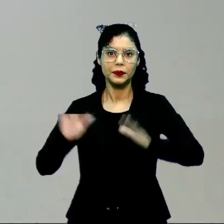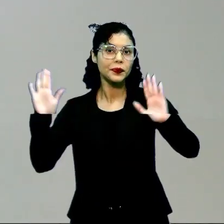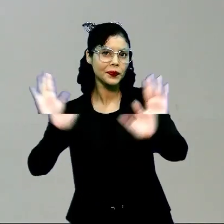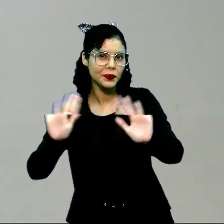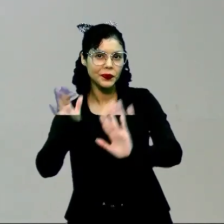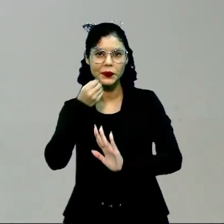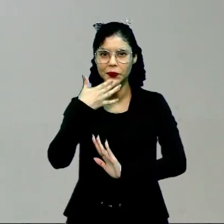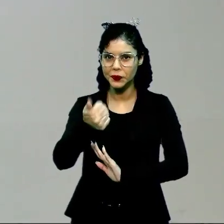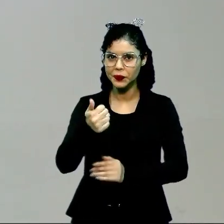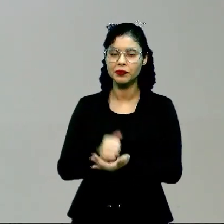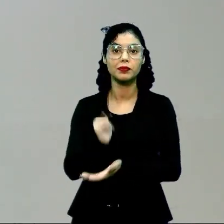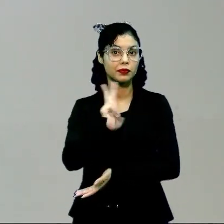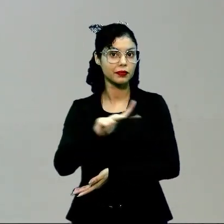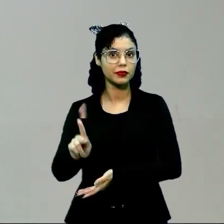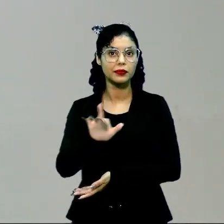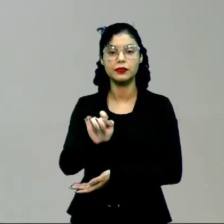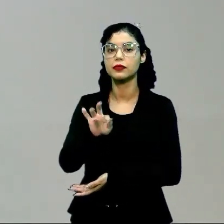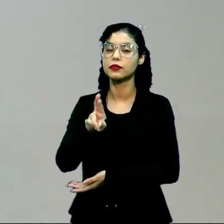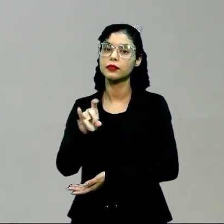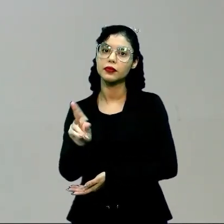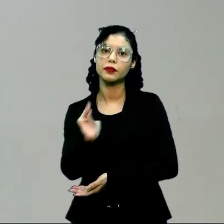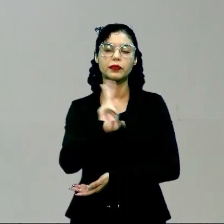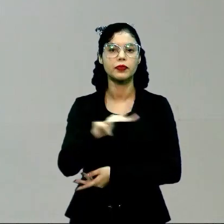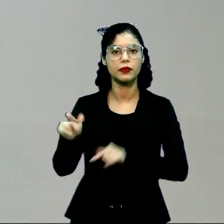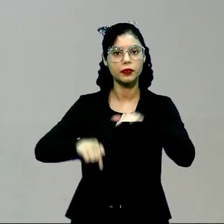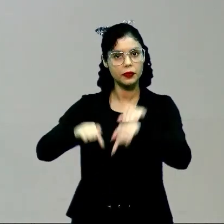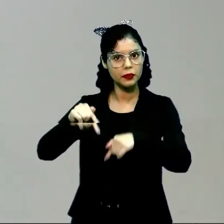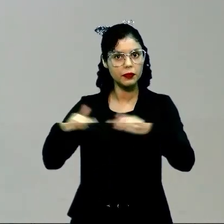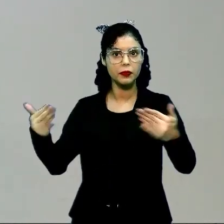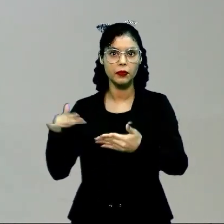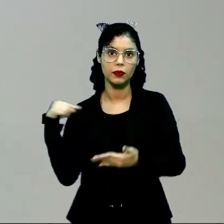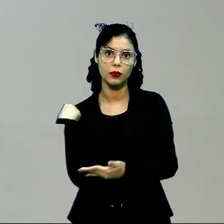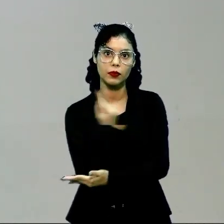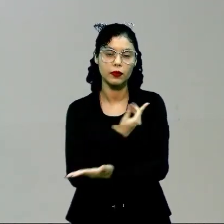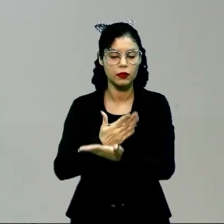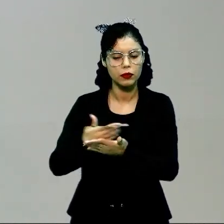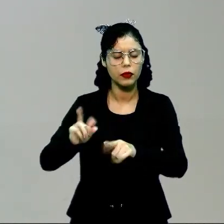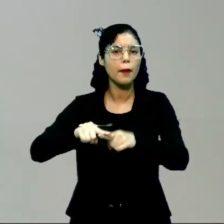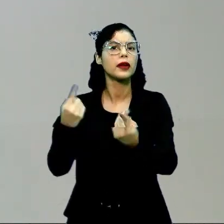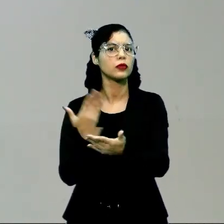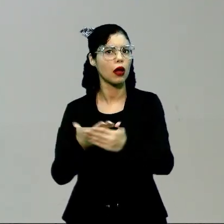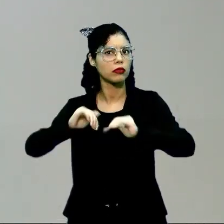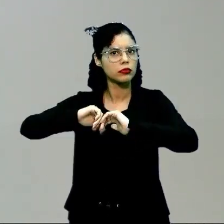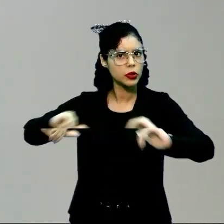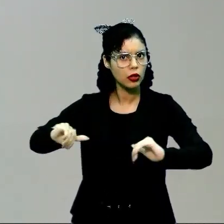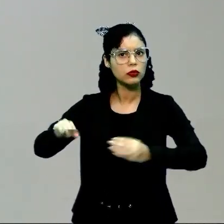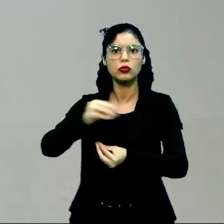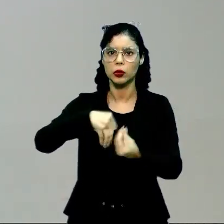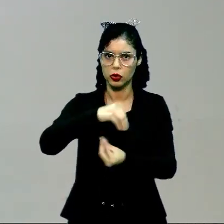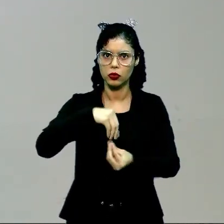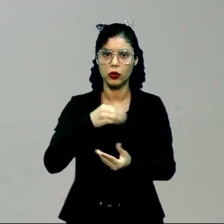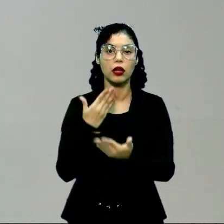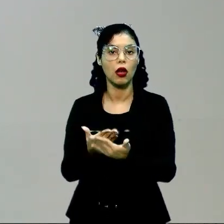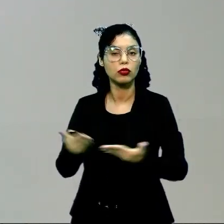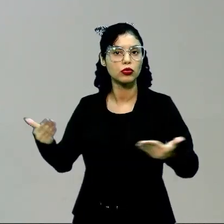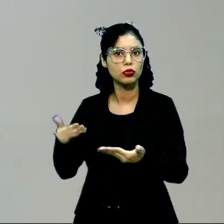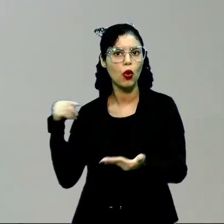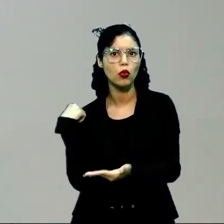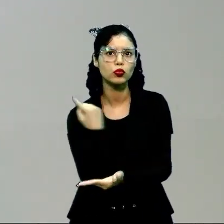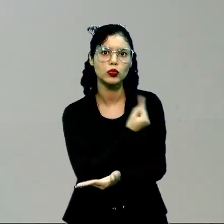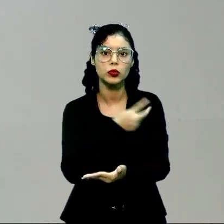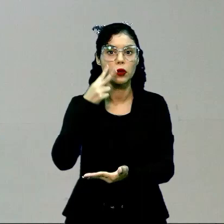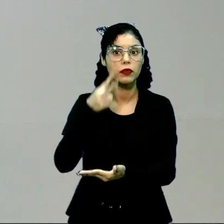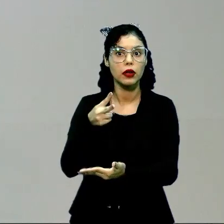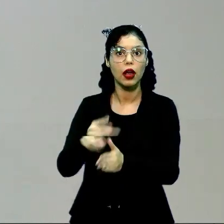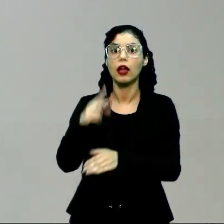Olá, tudo bem? Sou o professor Everton, professor de Química, e hoje nós vamos iniciar mais uma aula de separação de misturas. Na aula de hoje, nós vamos ver